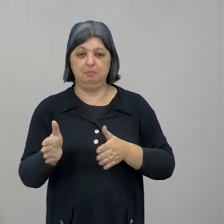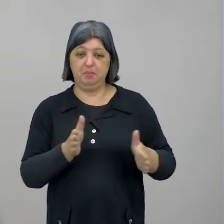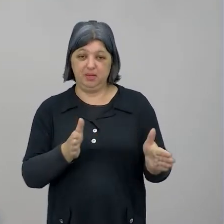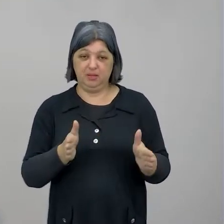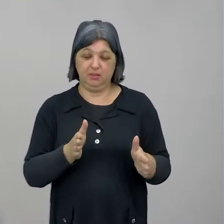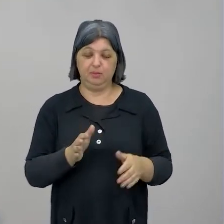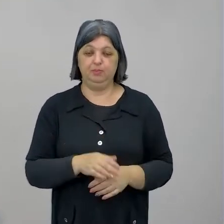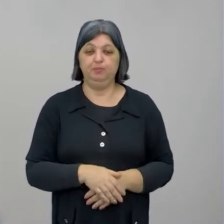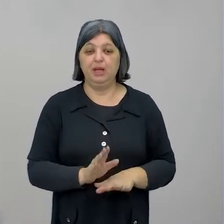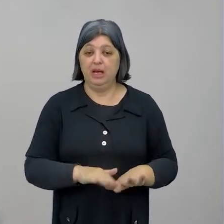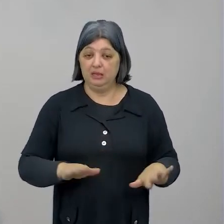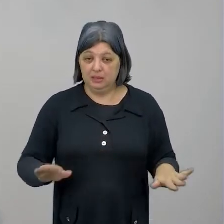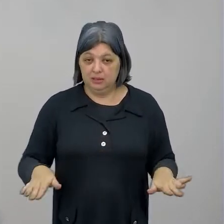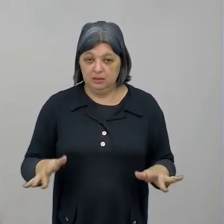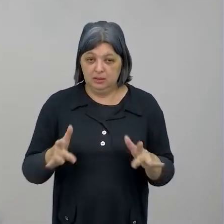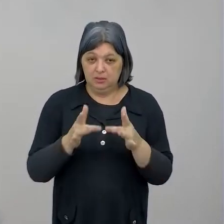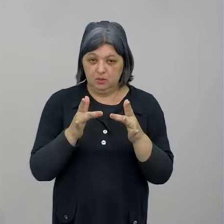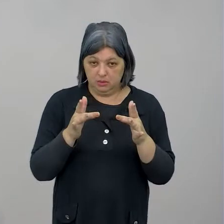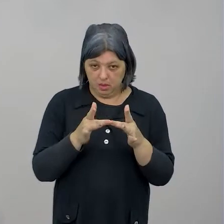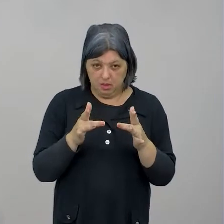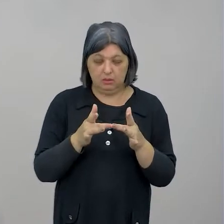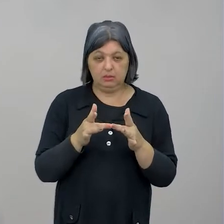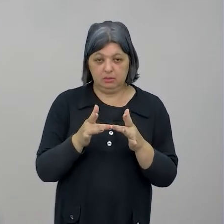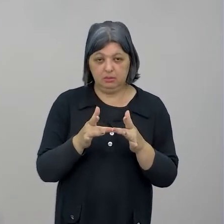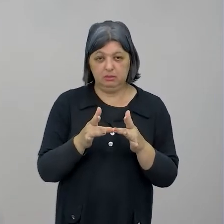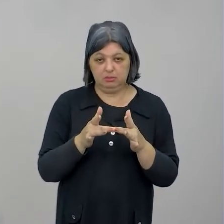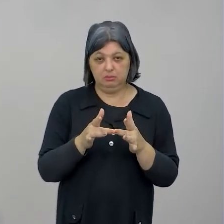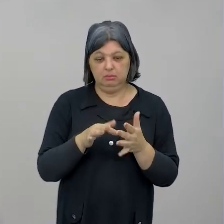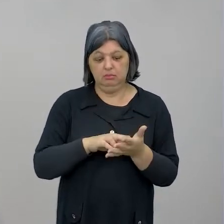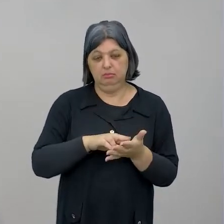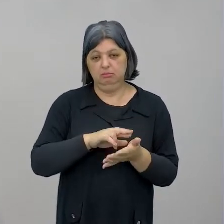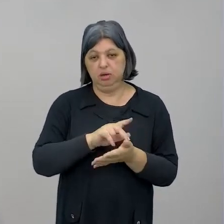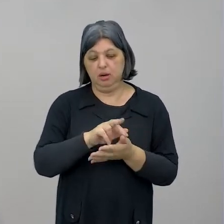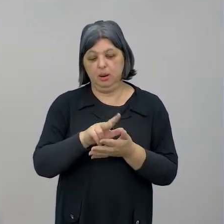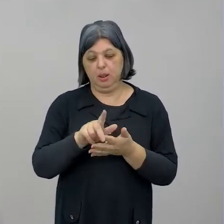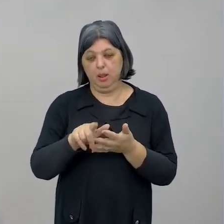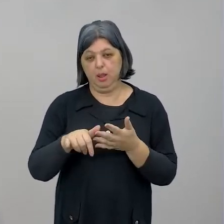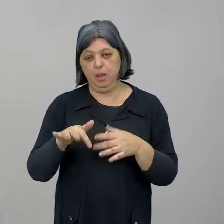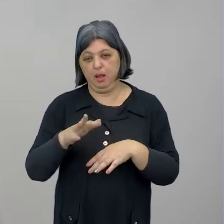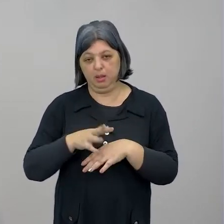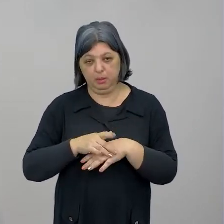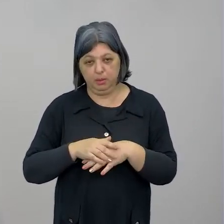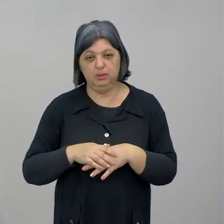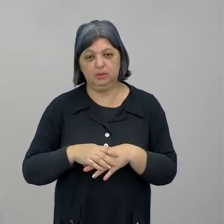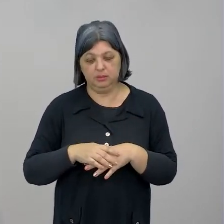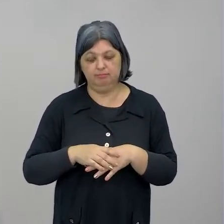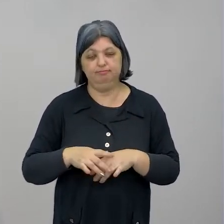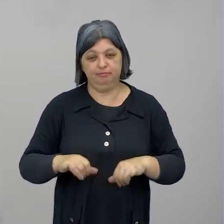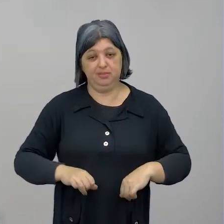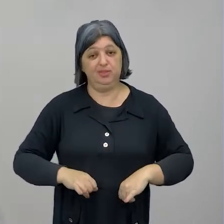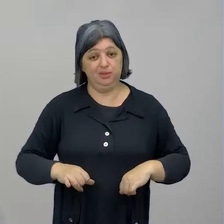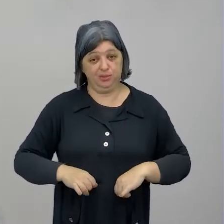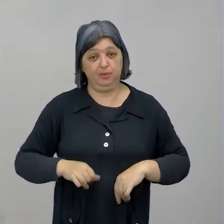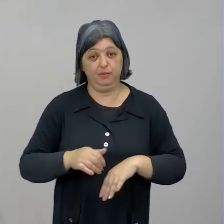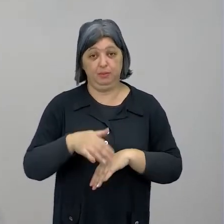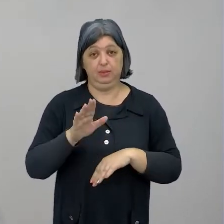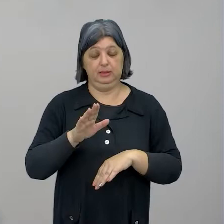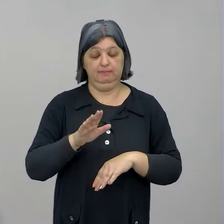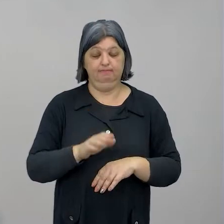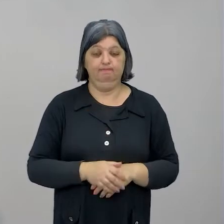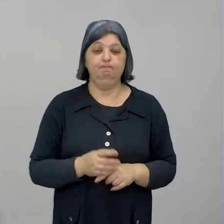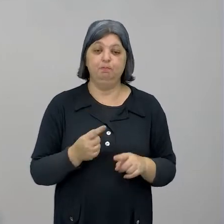essas crianças em contato, por exemplo, com esses diferentes patógenos, elas sofrem muito mais. Então, a